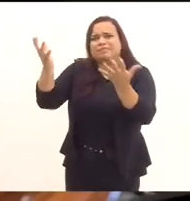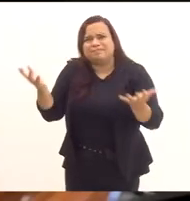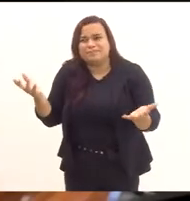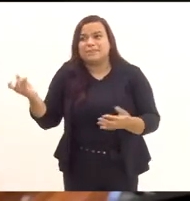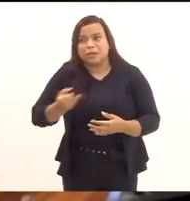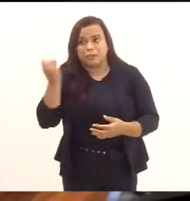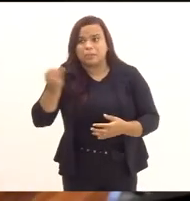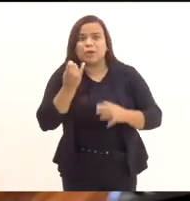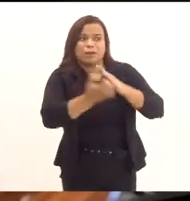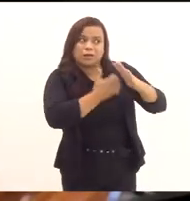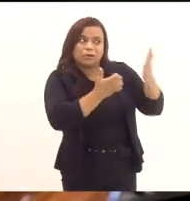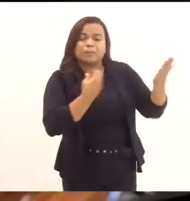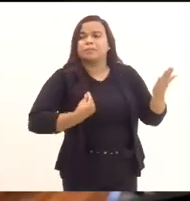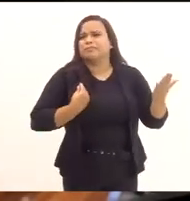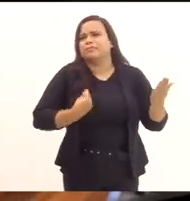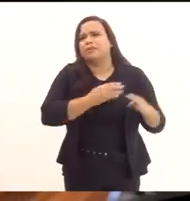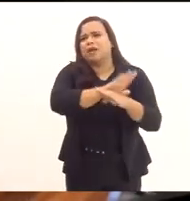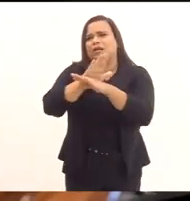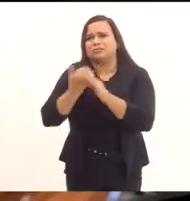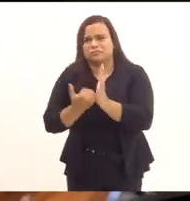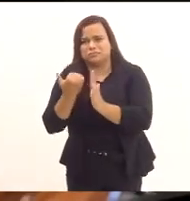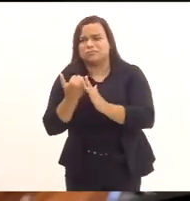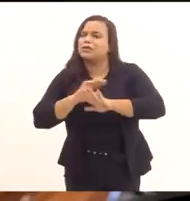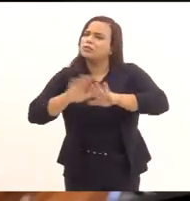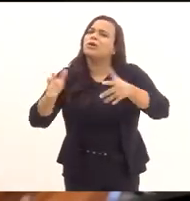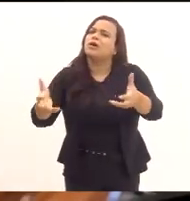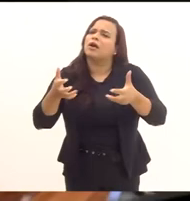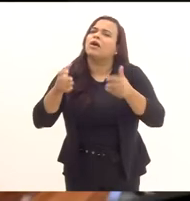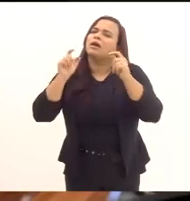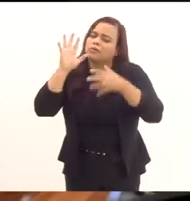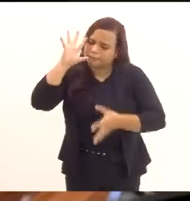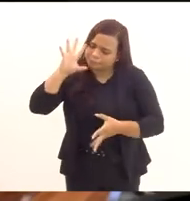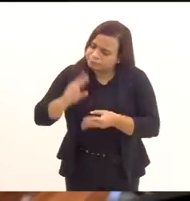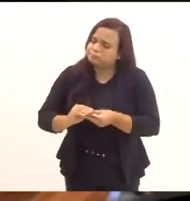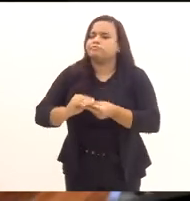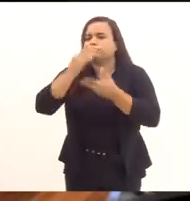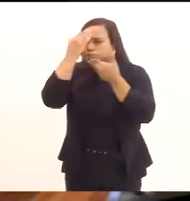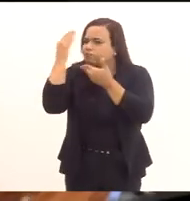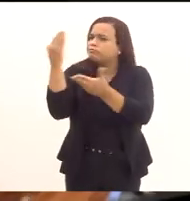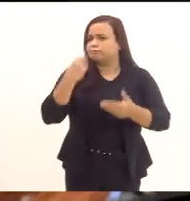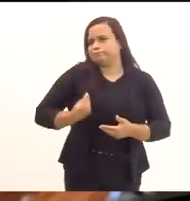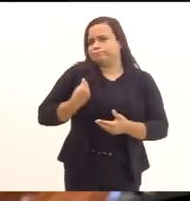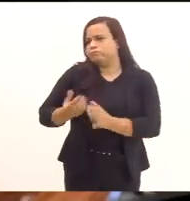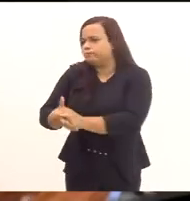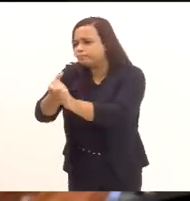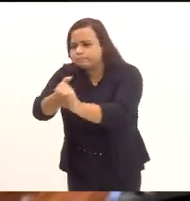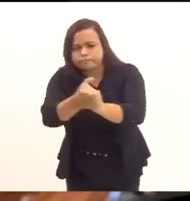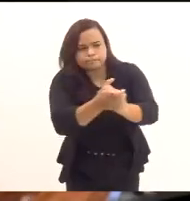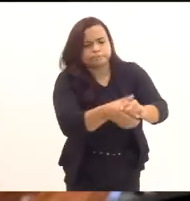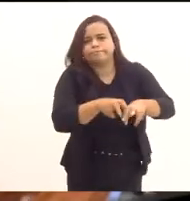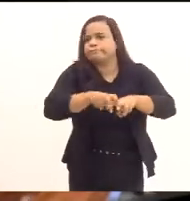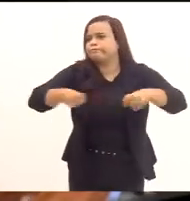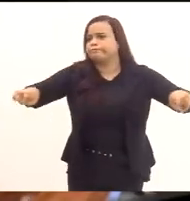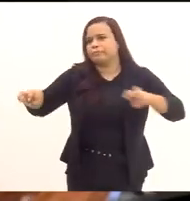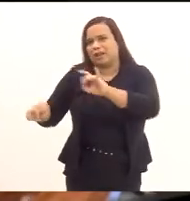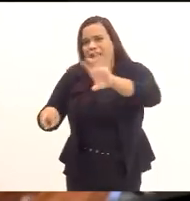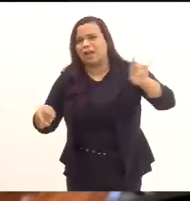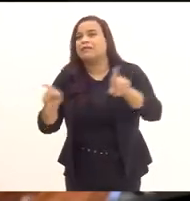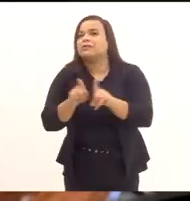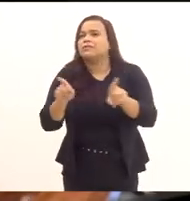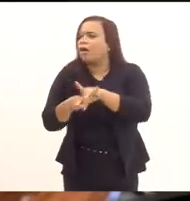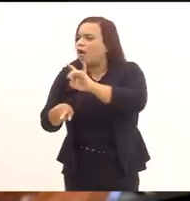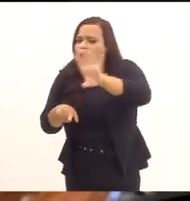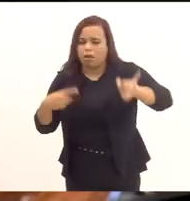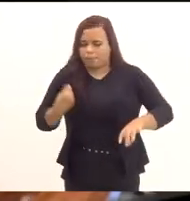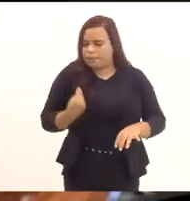possa nos ajudar mais é do mais e agradecer mesmo a presença e cumprimentar a todos da mesa os atores ficar aqui até